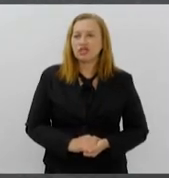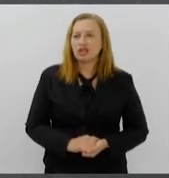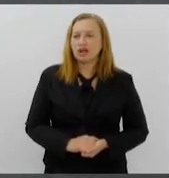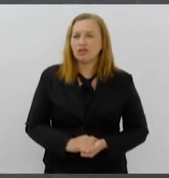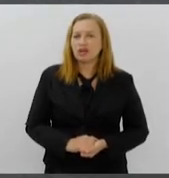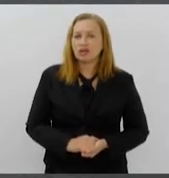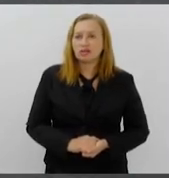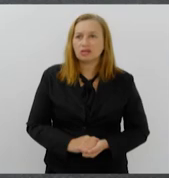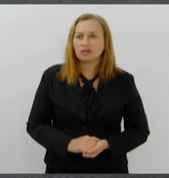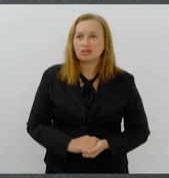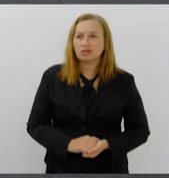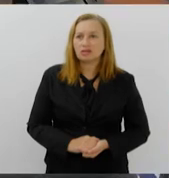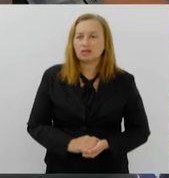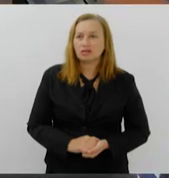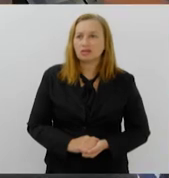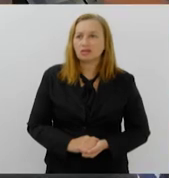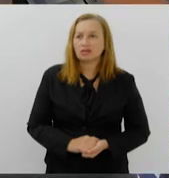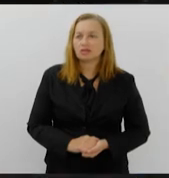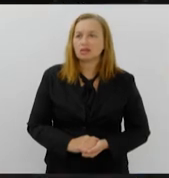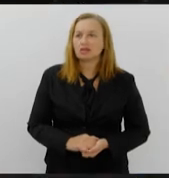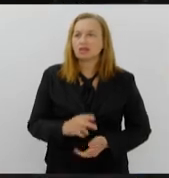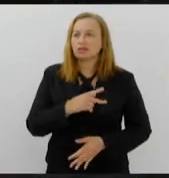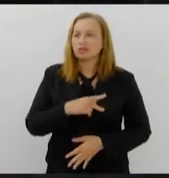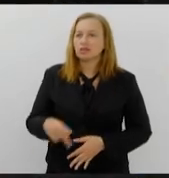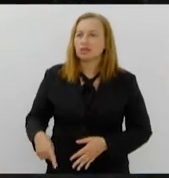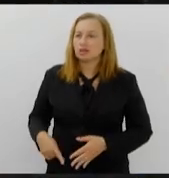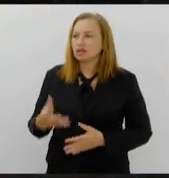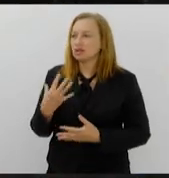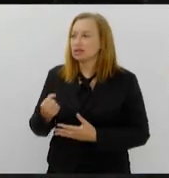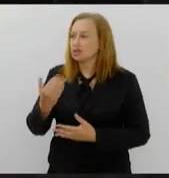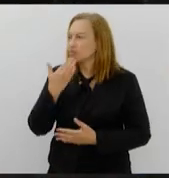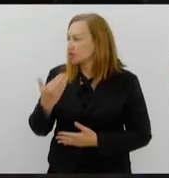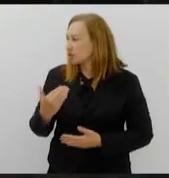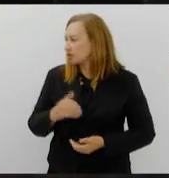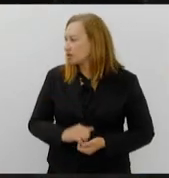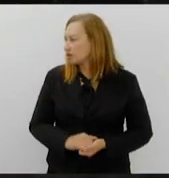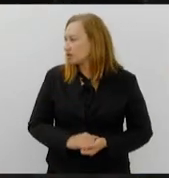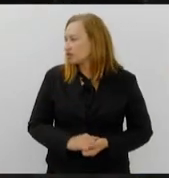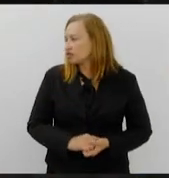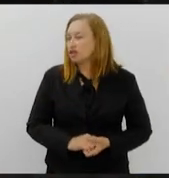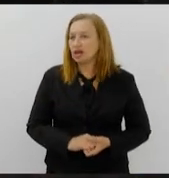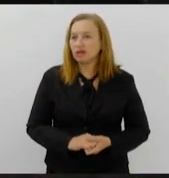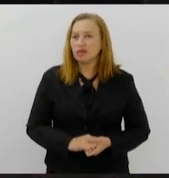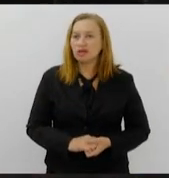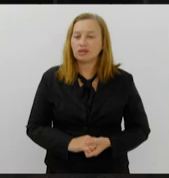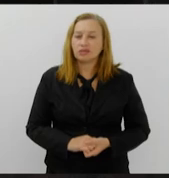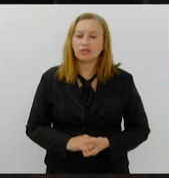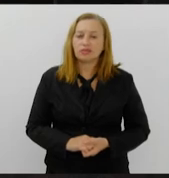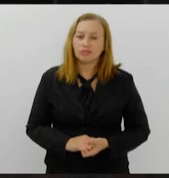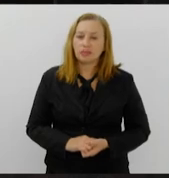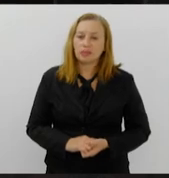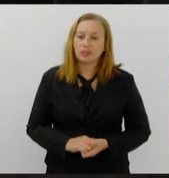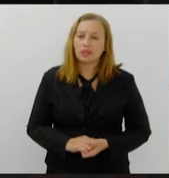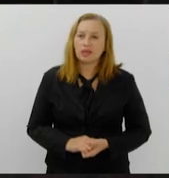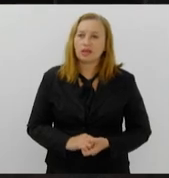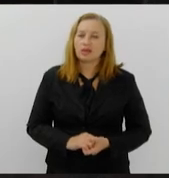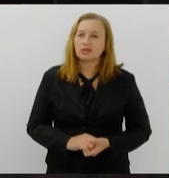concluí-lo e devolver a pauta. Obrigado, presidente. A presidência defere o pedido de Vossa Excelência e devolve para a Comissão de Constituição e